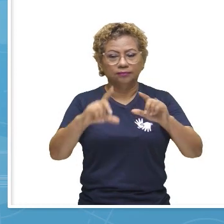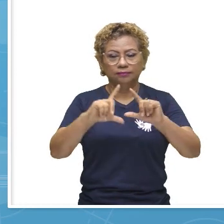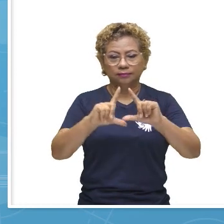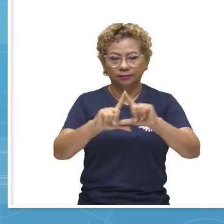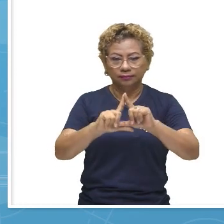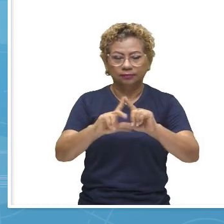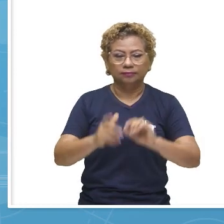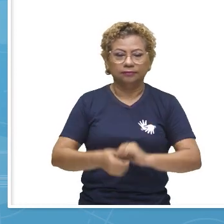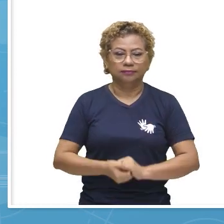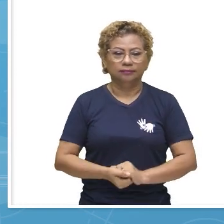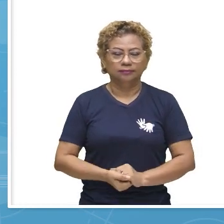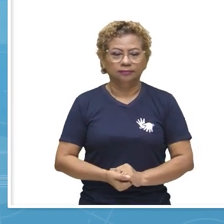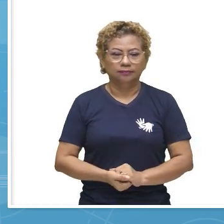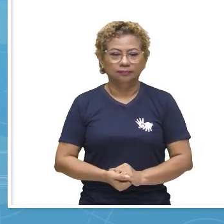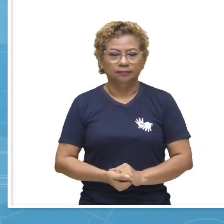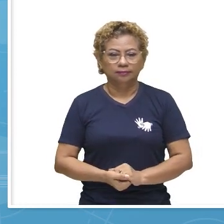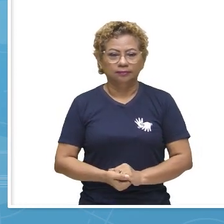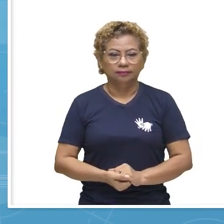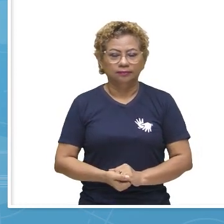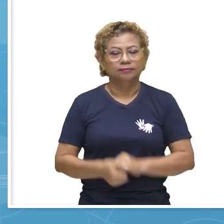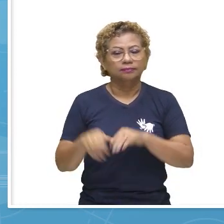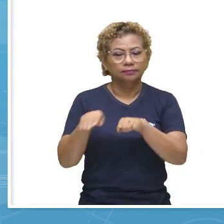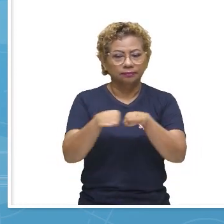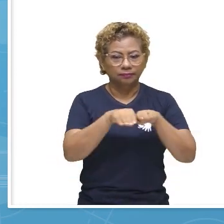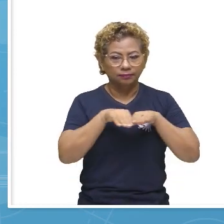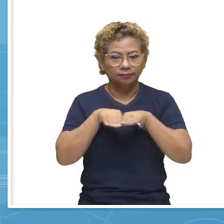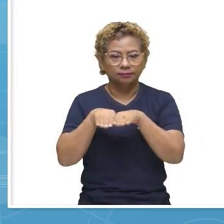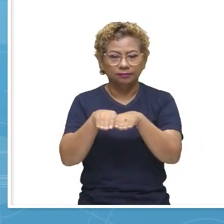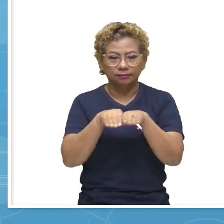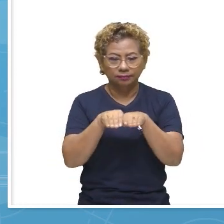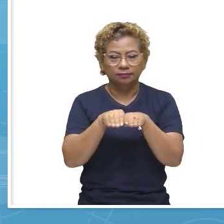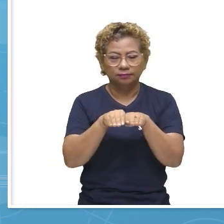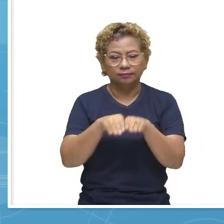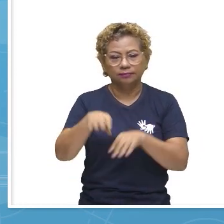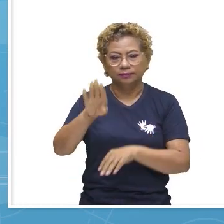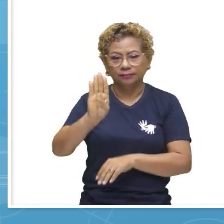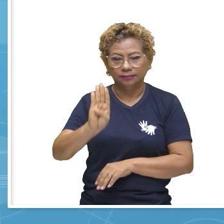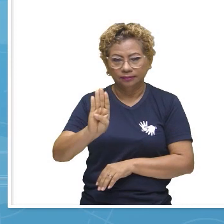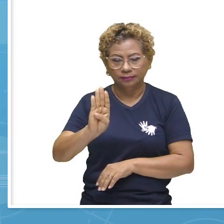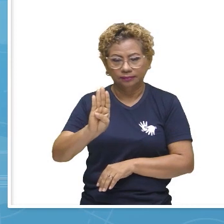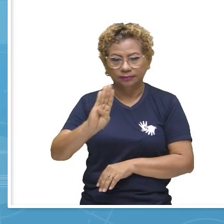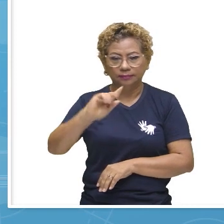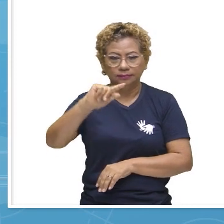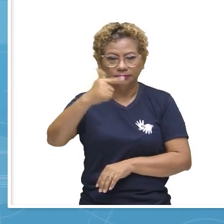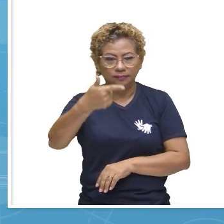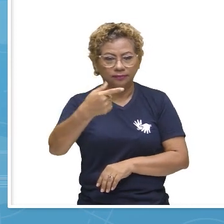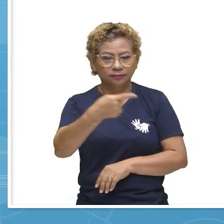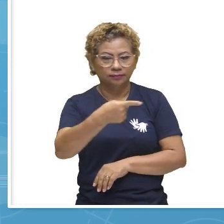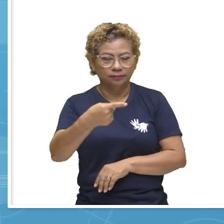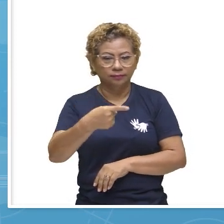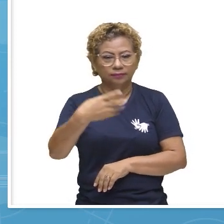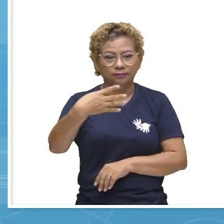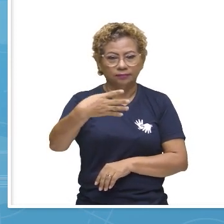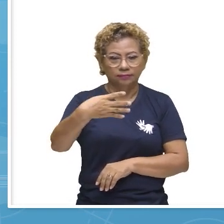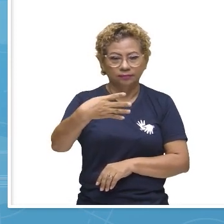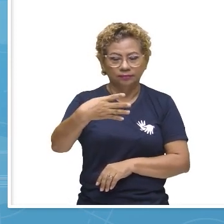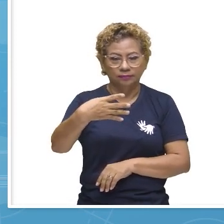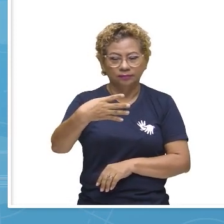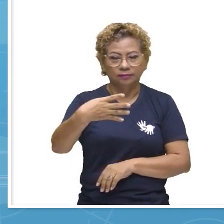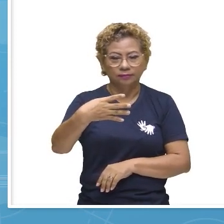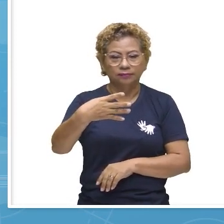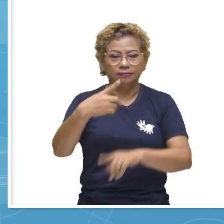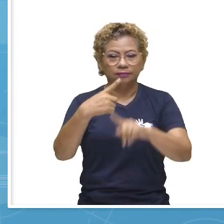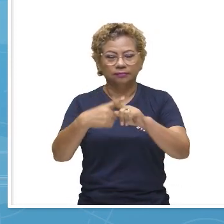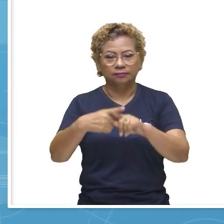Delta é igual a B ao quadrado menos 4 vezes A